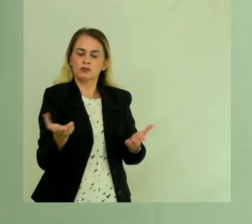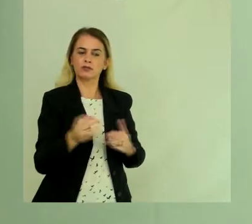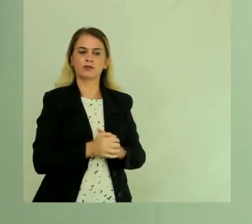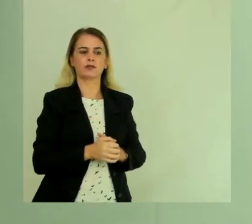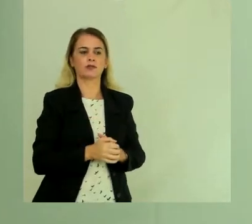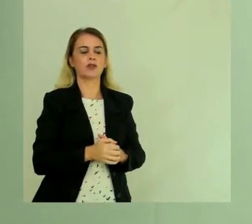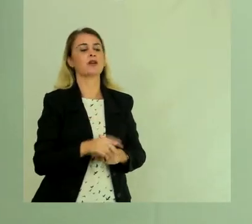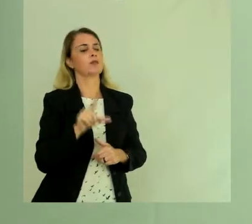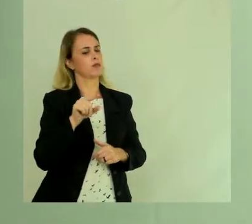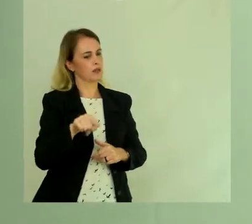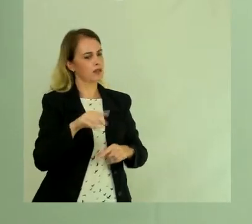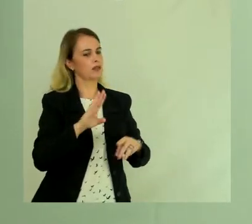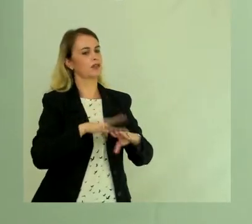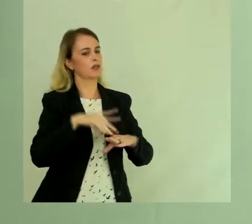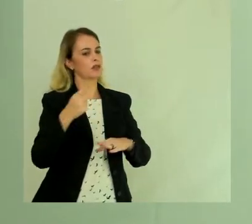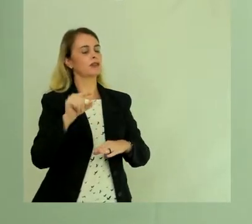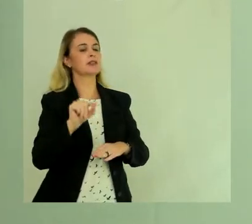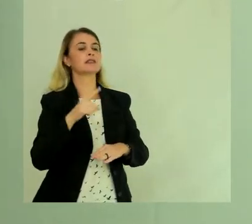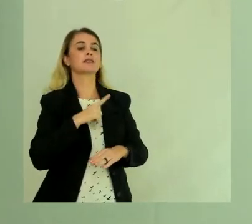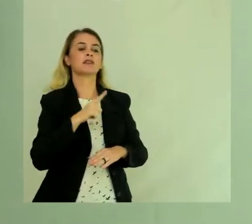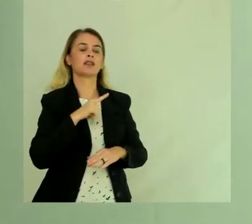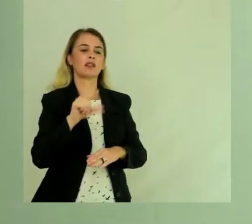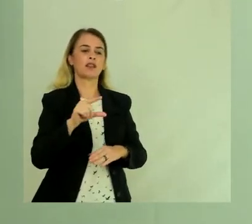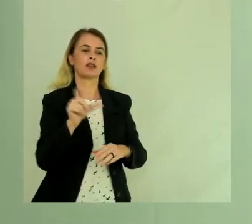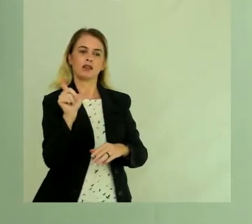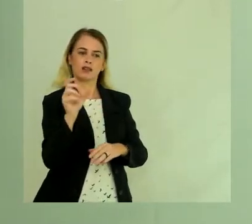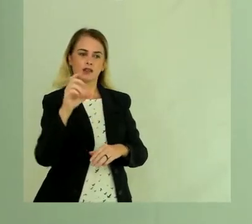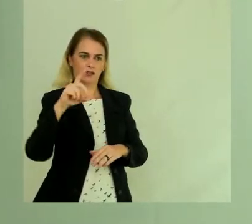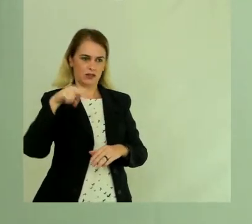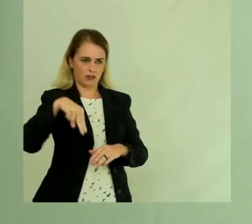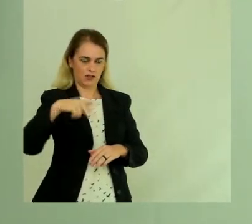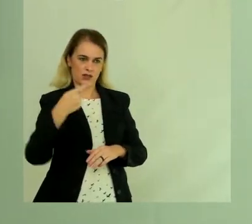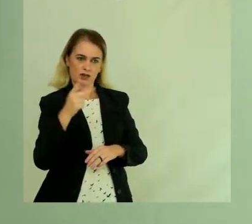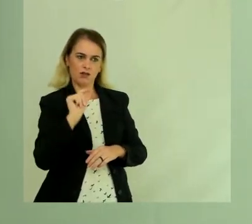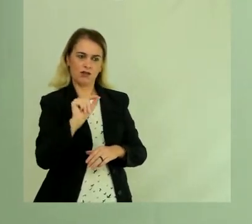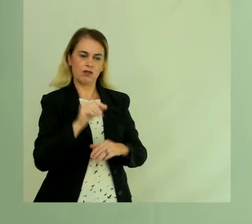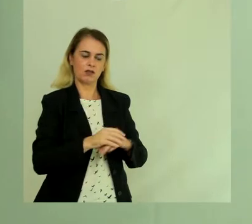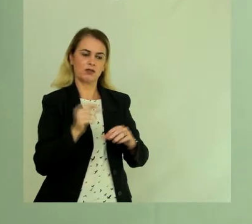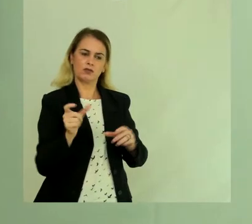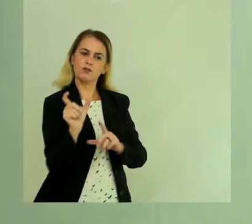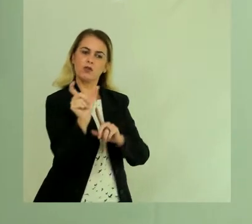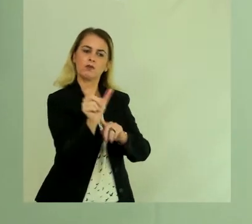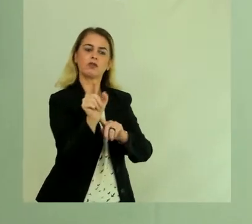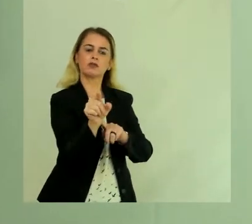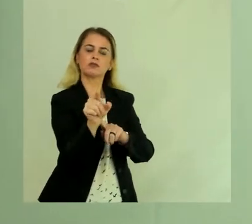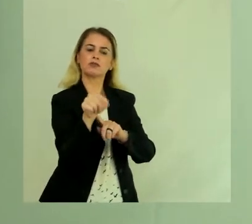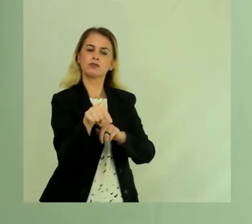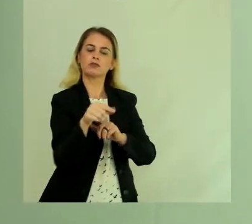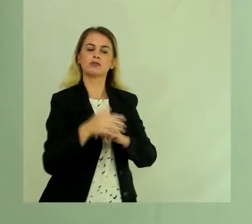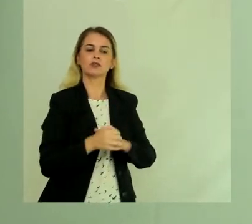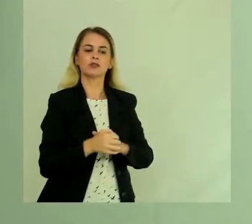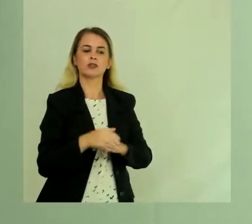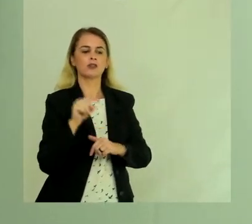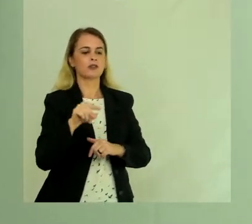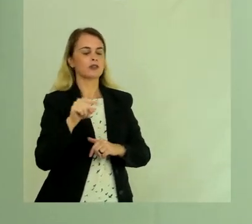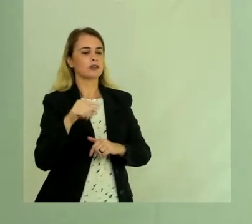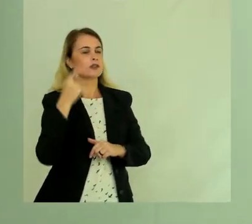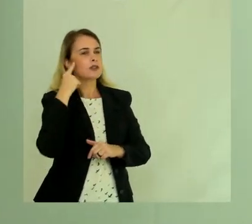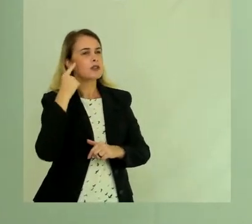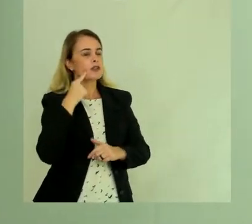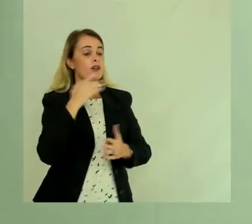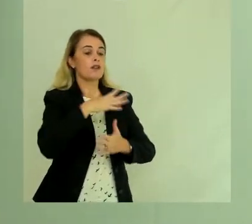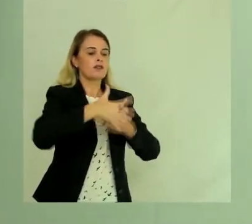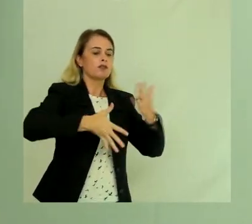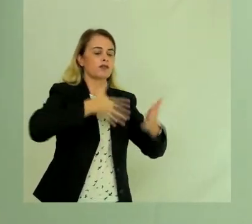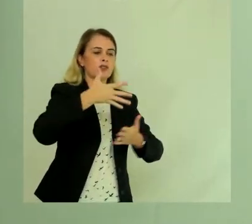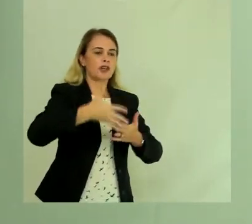ele tem a carteira. Quando ele vai tirar a carteira para mostrar aos policiais, muitas das vezes até ele, em Libras,